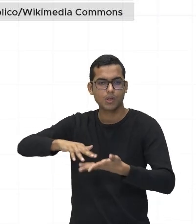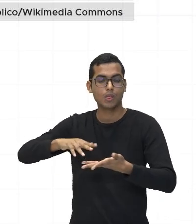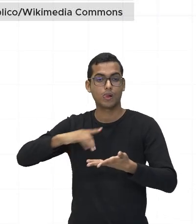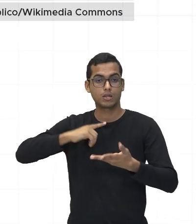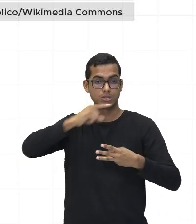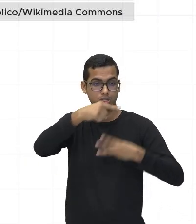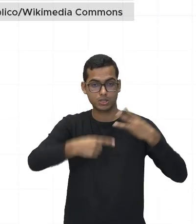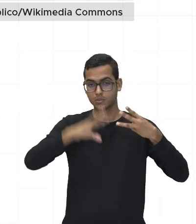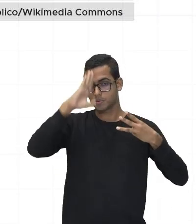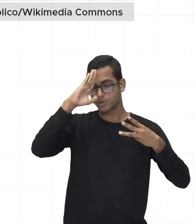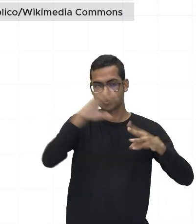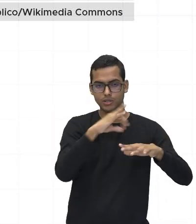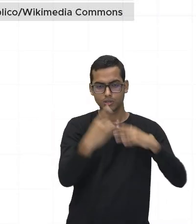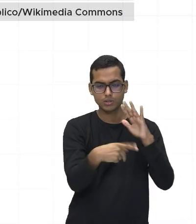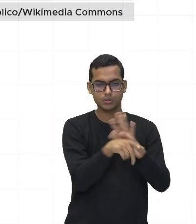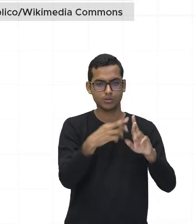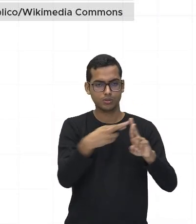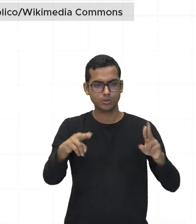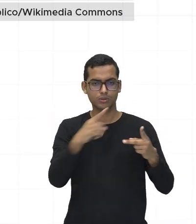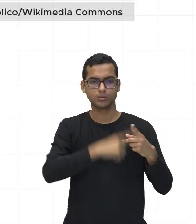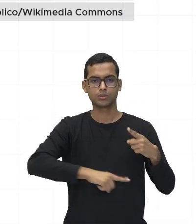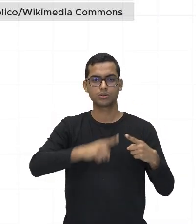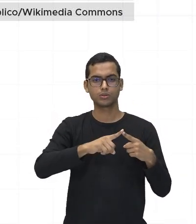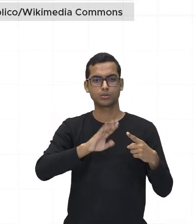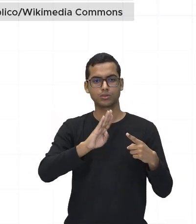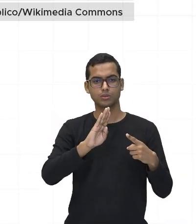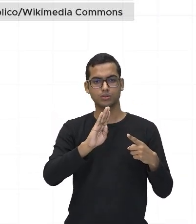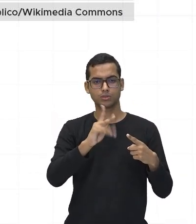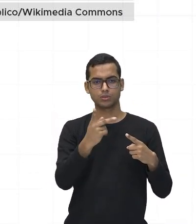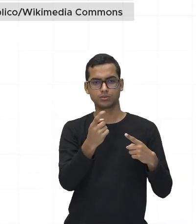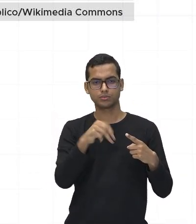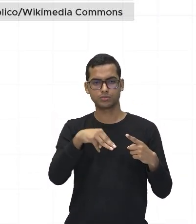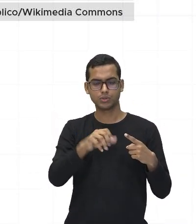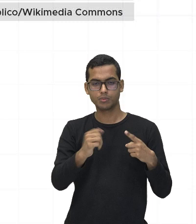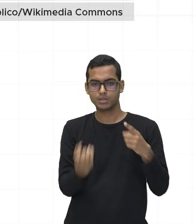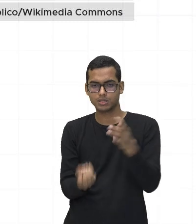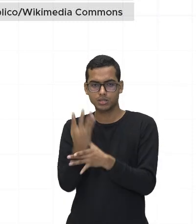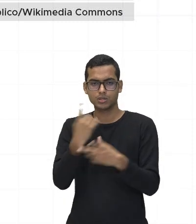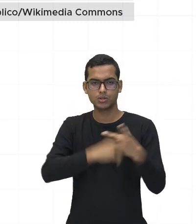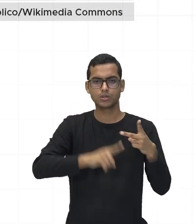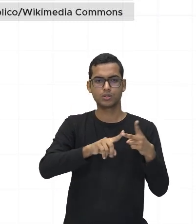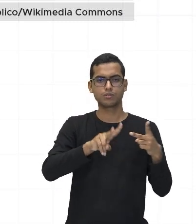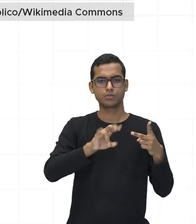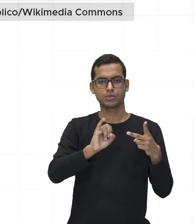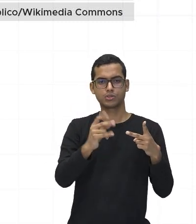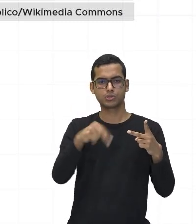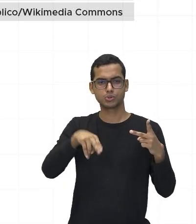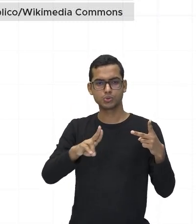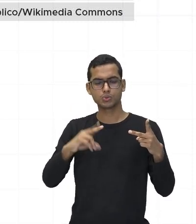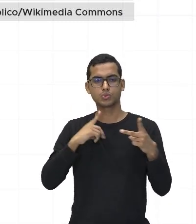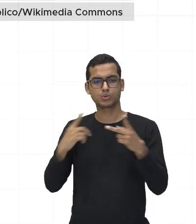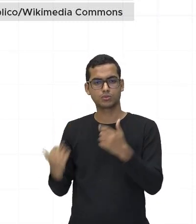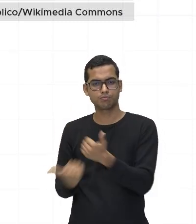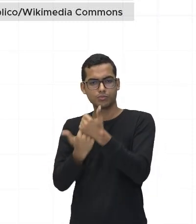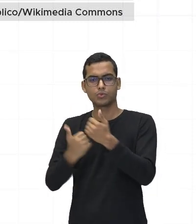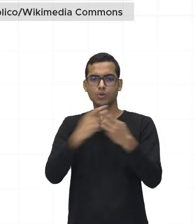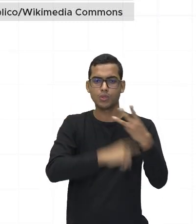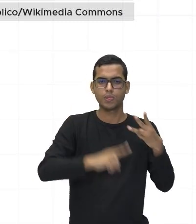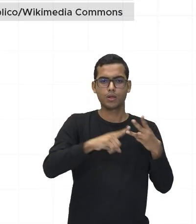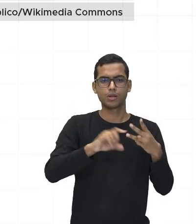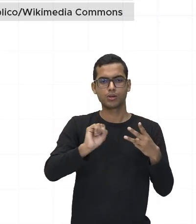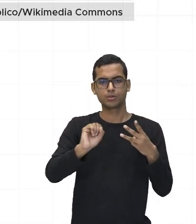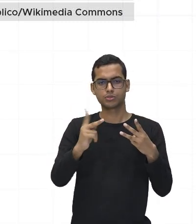deuses desta religião: Brahma, o criador, Vishnu, o sustentador, e Shiva, o